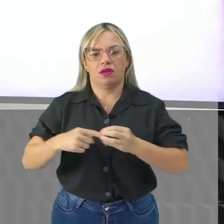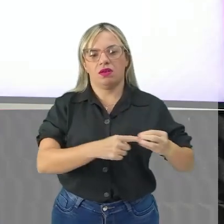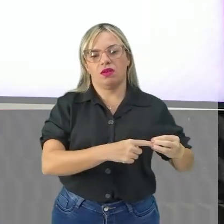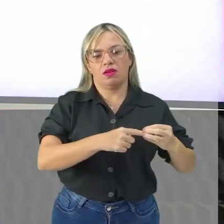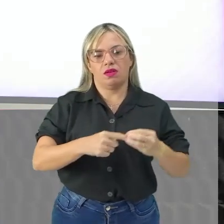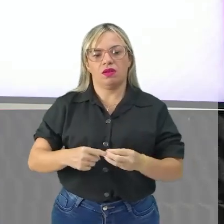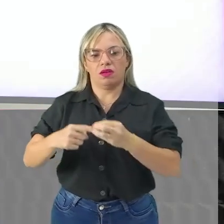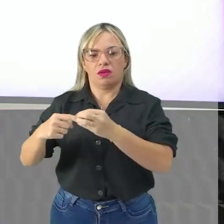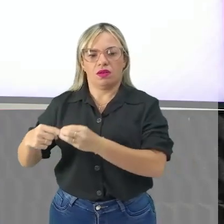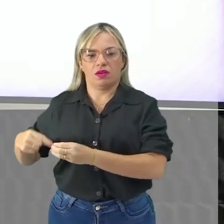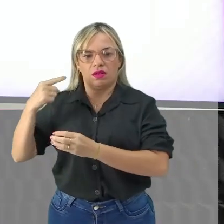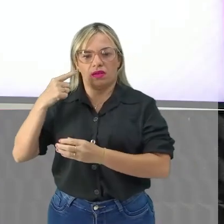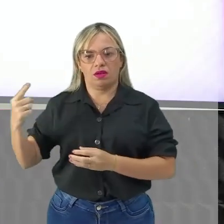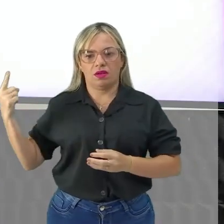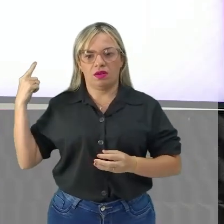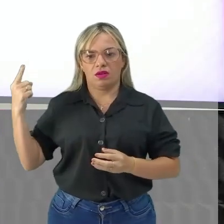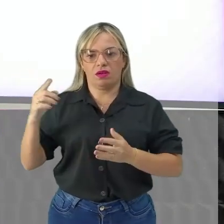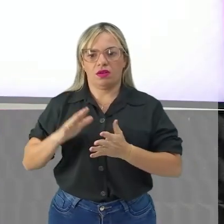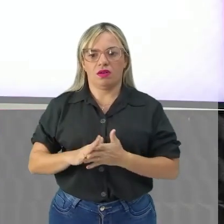protozoose